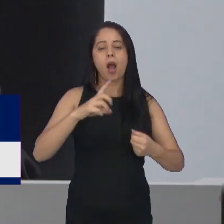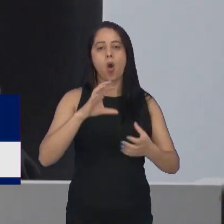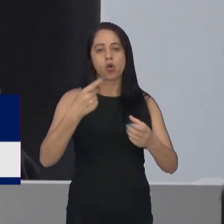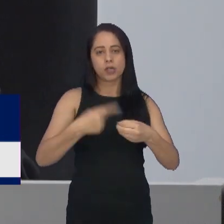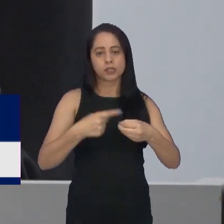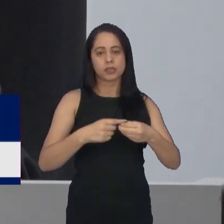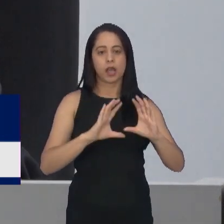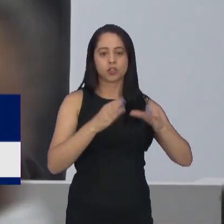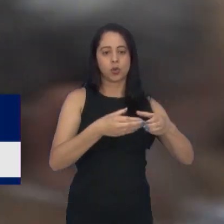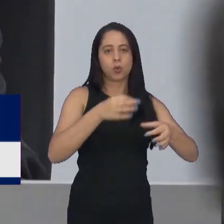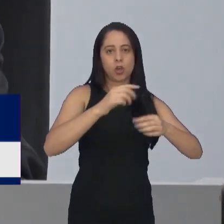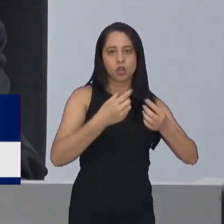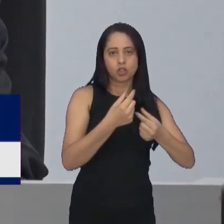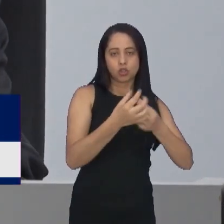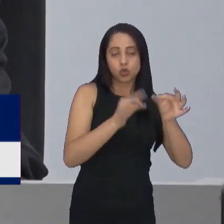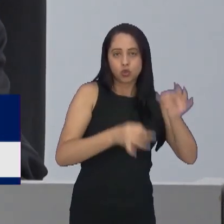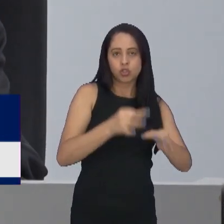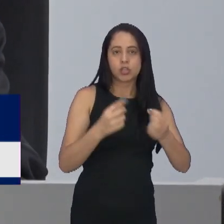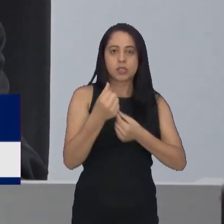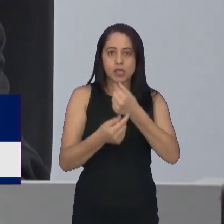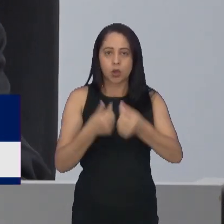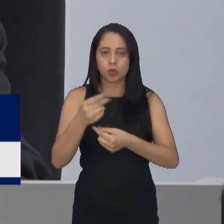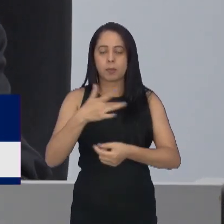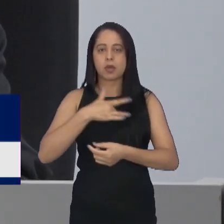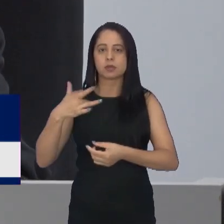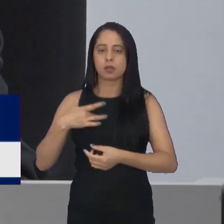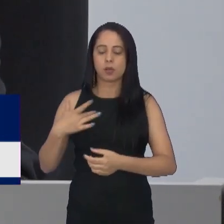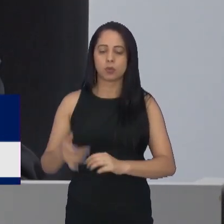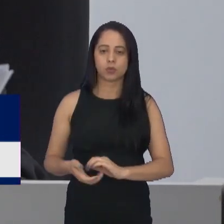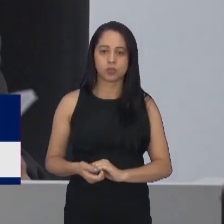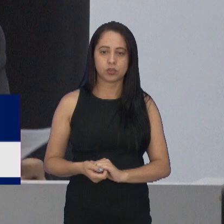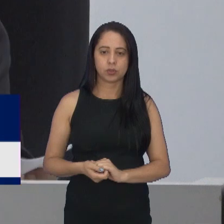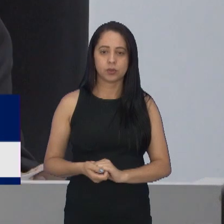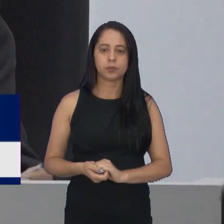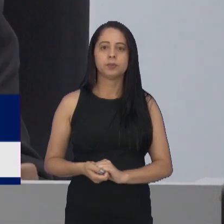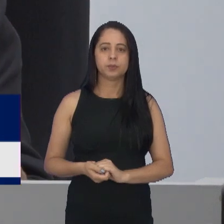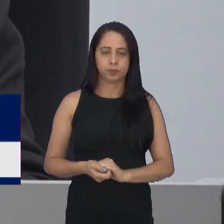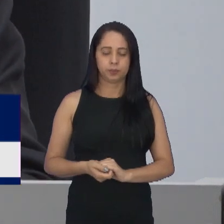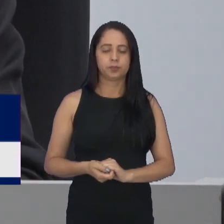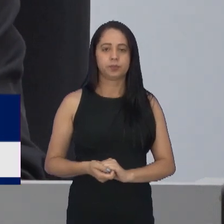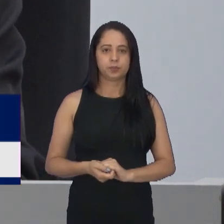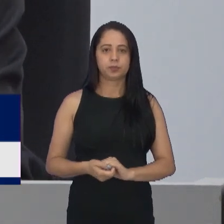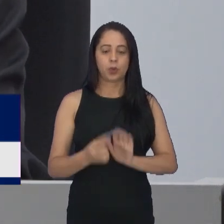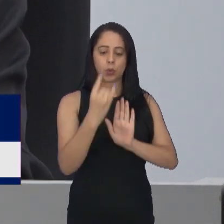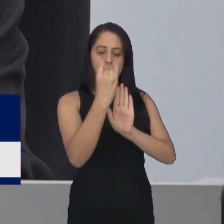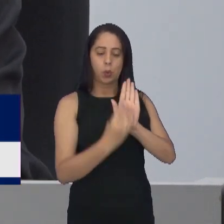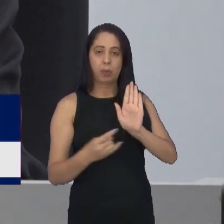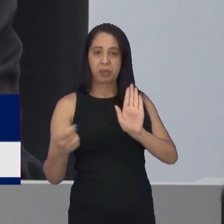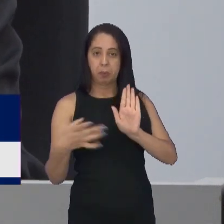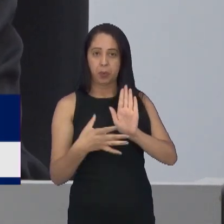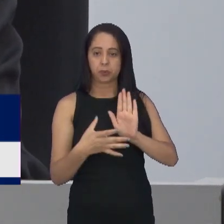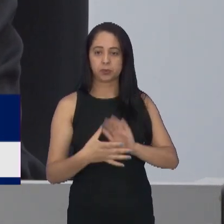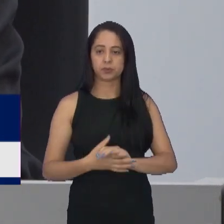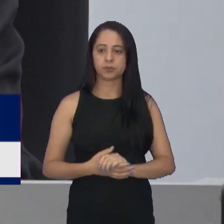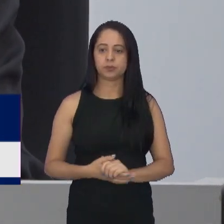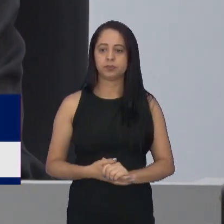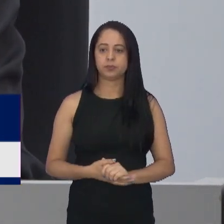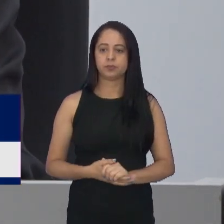de Justiça, Economia e Saúde. São esses os processos, senhor presidente.